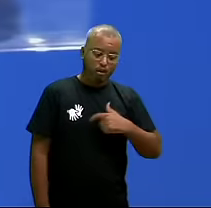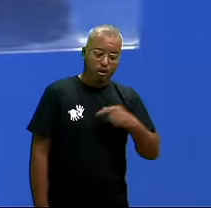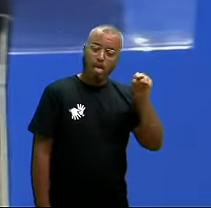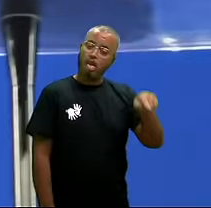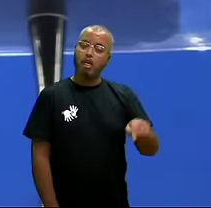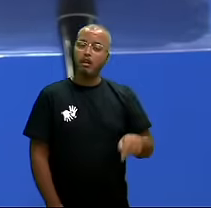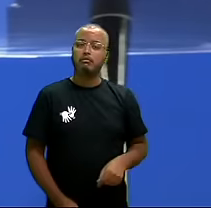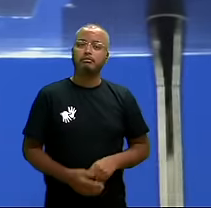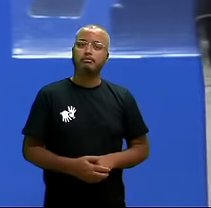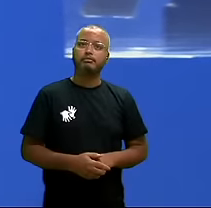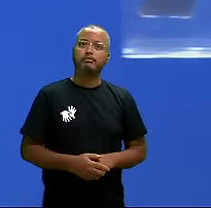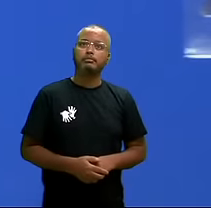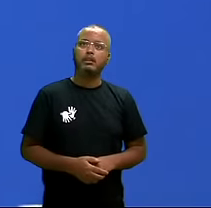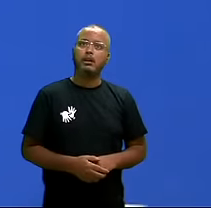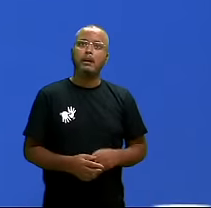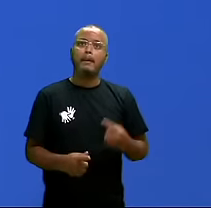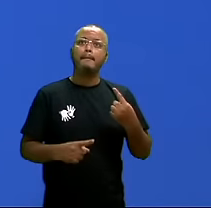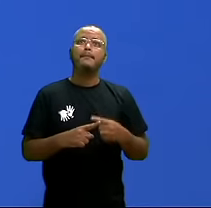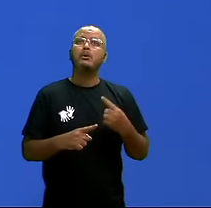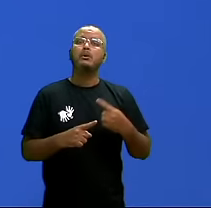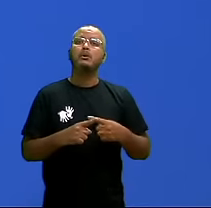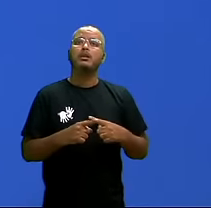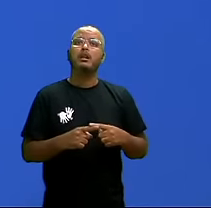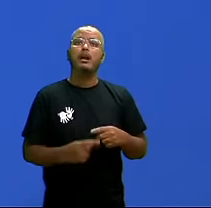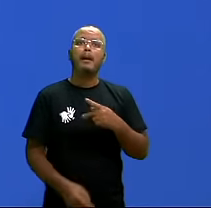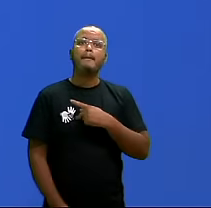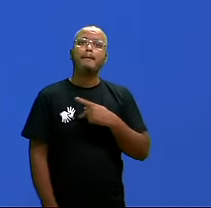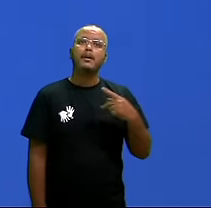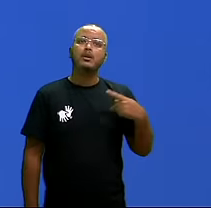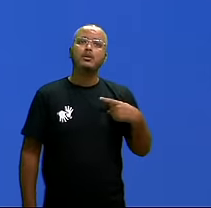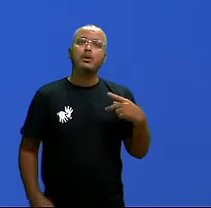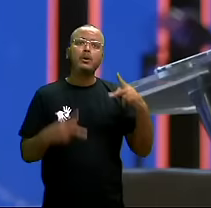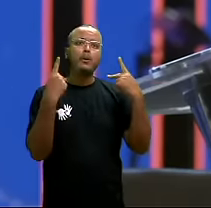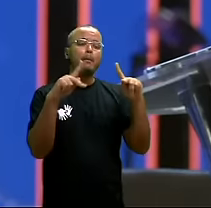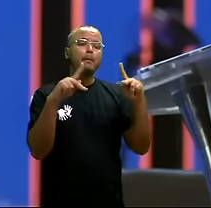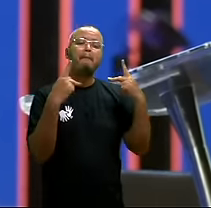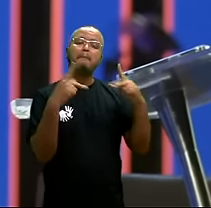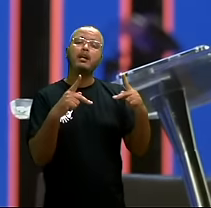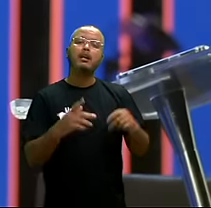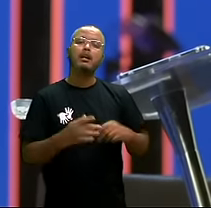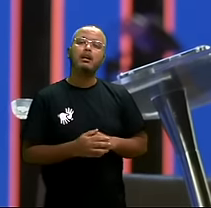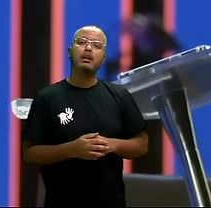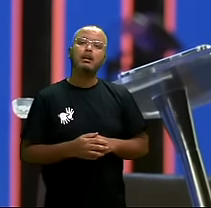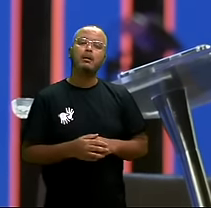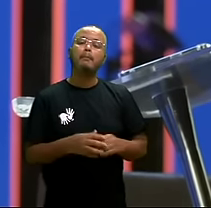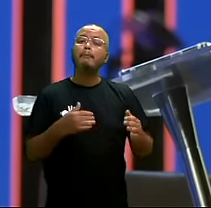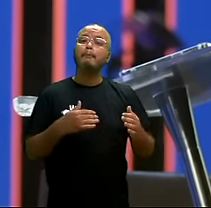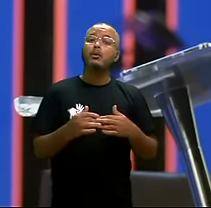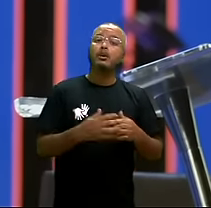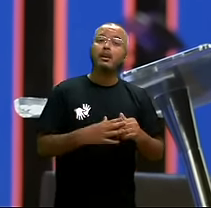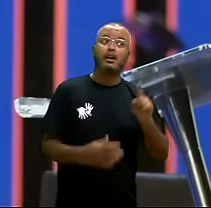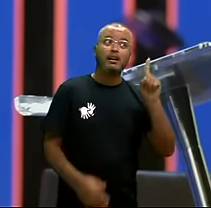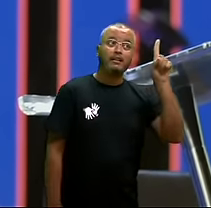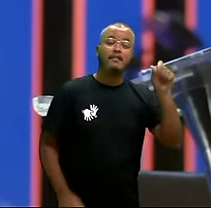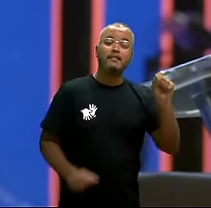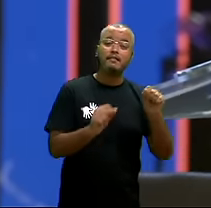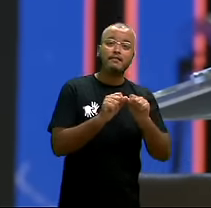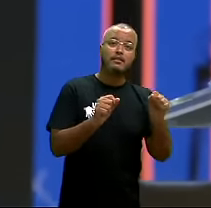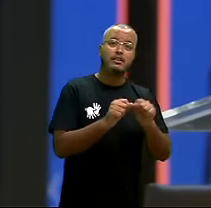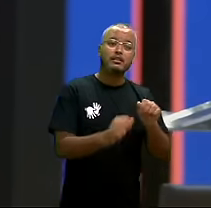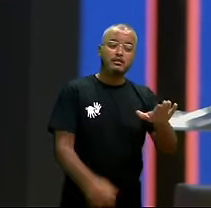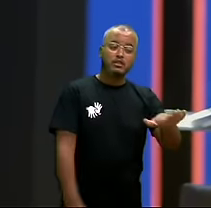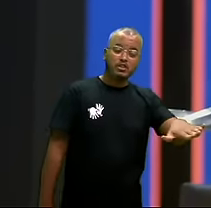falando: não, mas por que a pastora não prega mais? Porque ela faz o que ela foi chamada para fazer, irmão. Ela não faz o que as